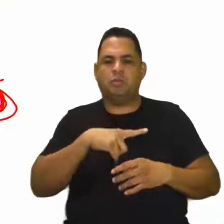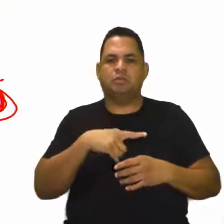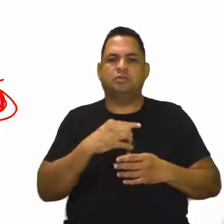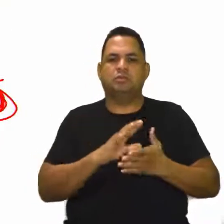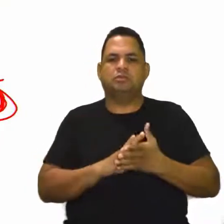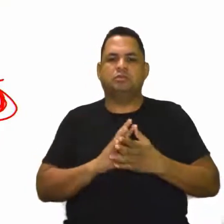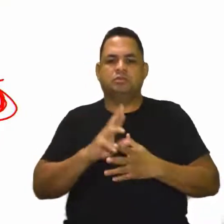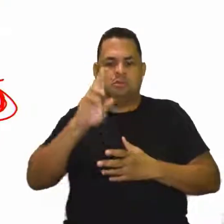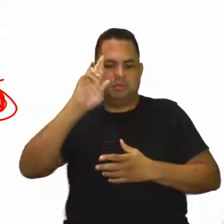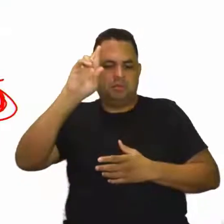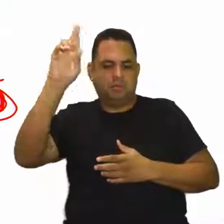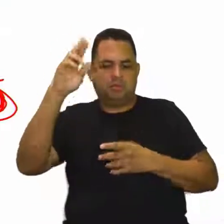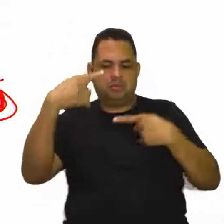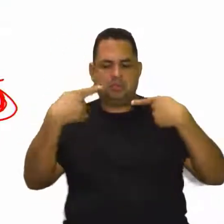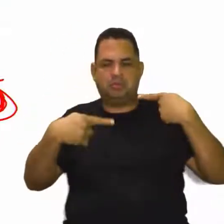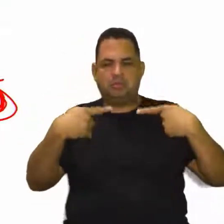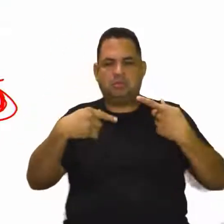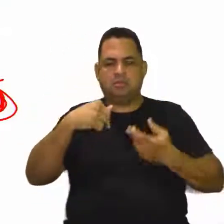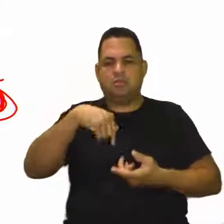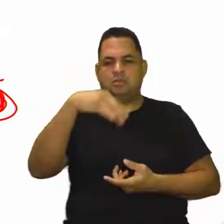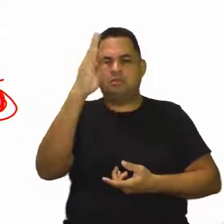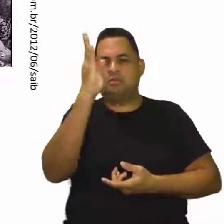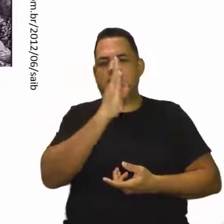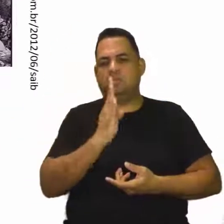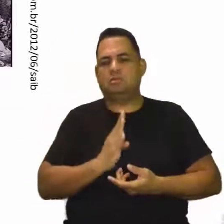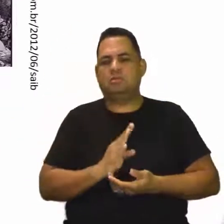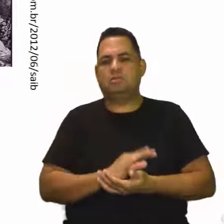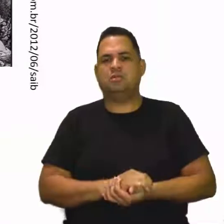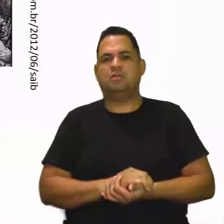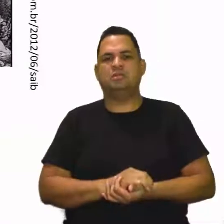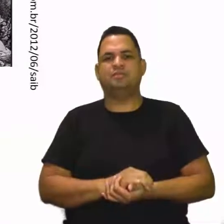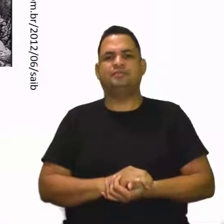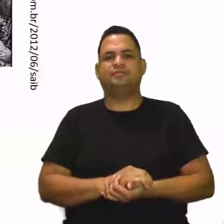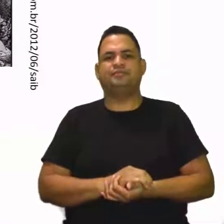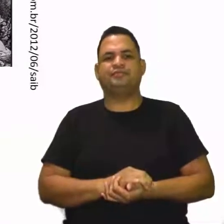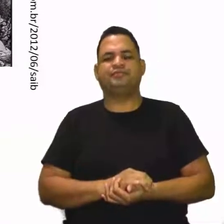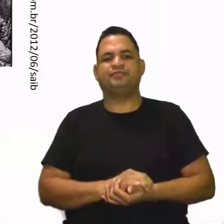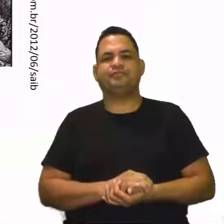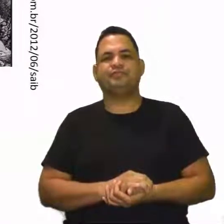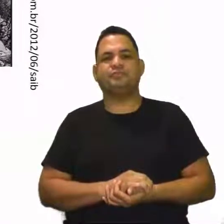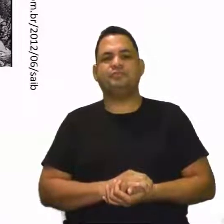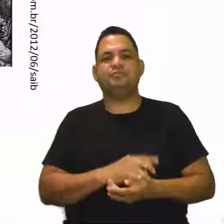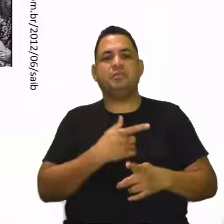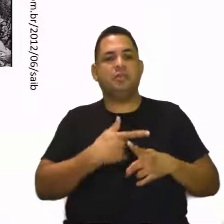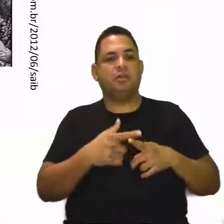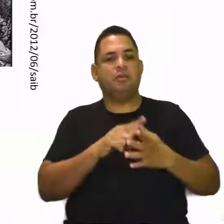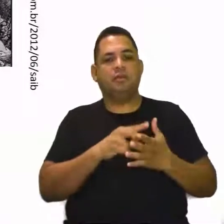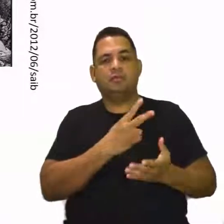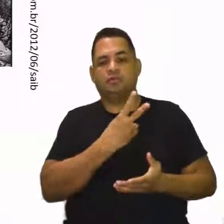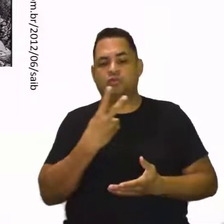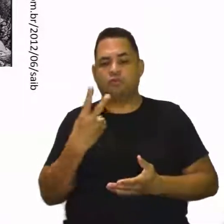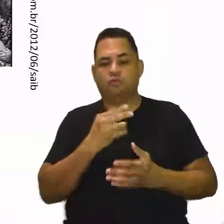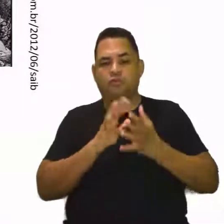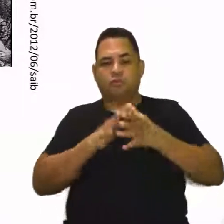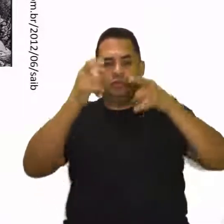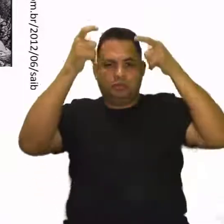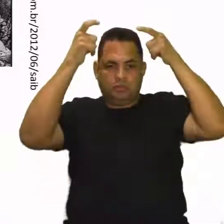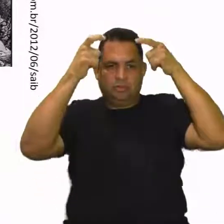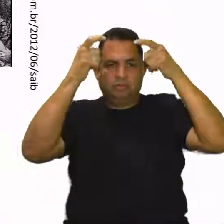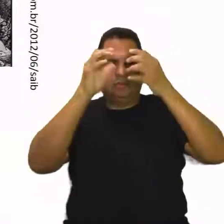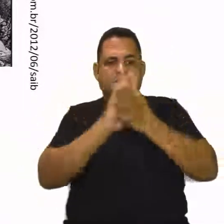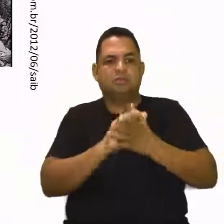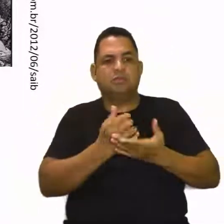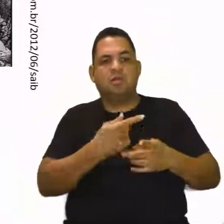nossa liderança política no Brasil, tá certo? Olha lá, a crise do segundo reinado, eu tenho aqui a